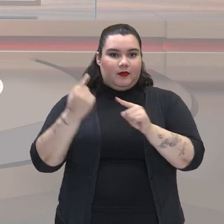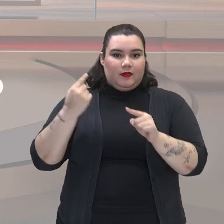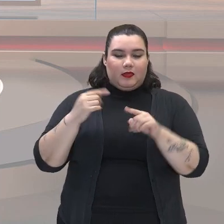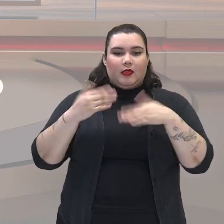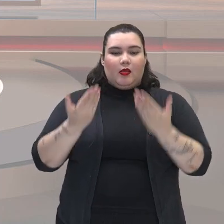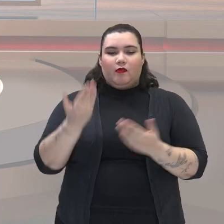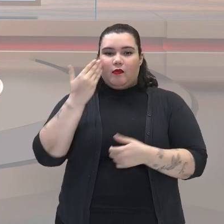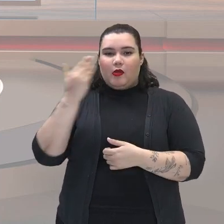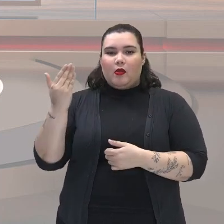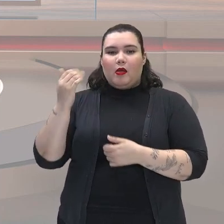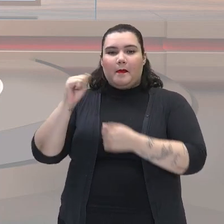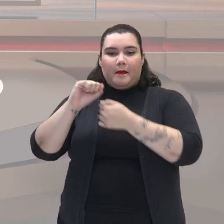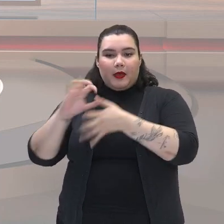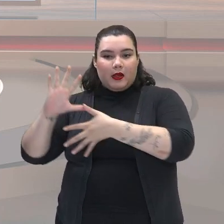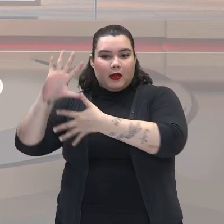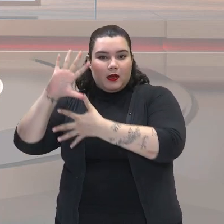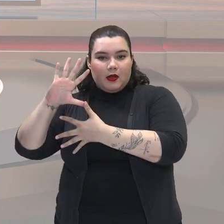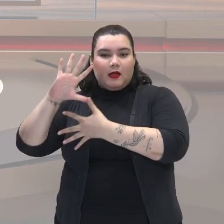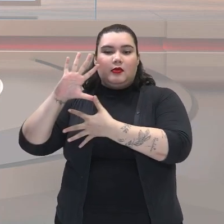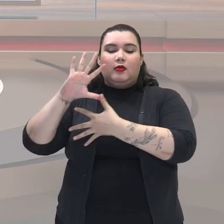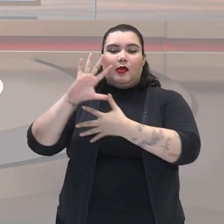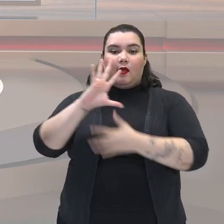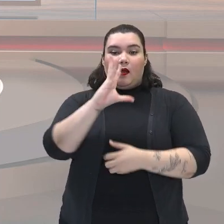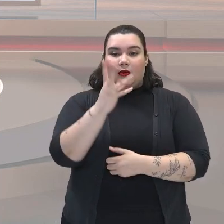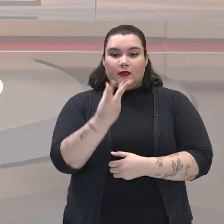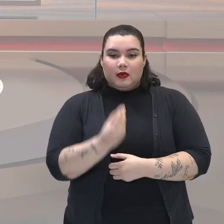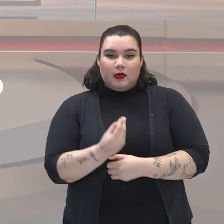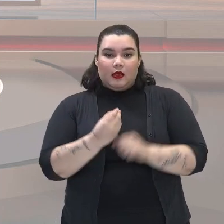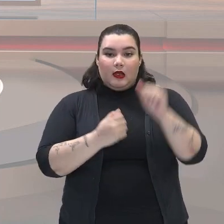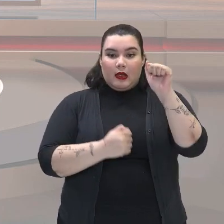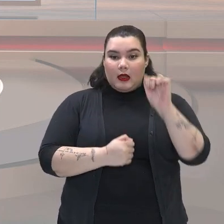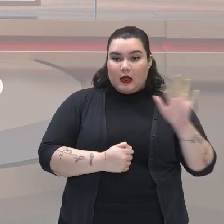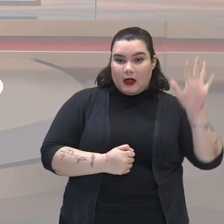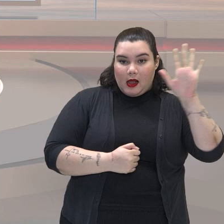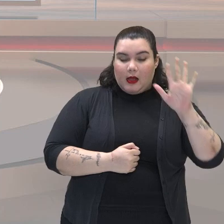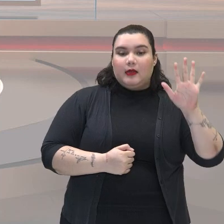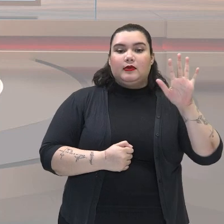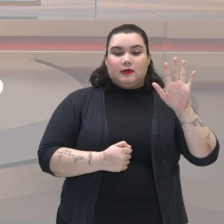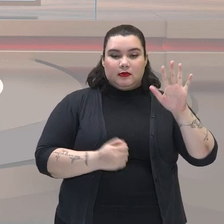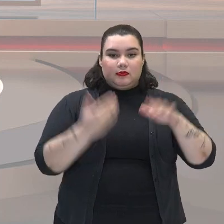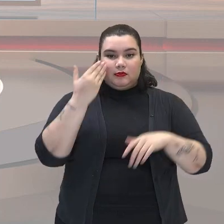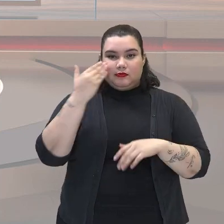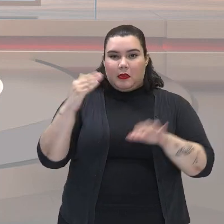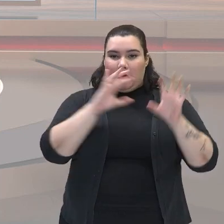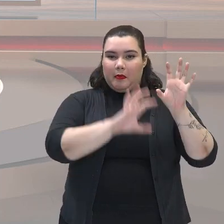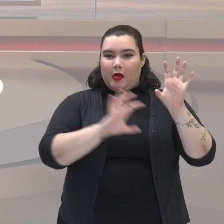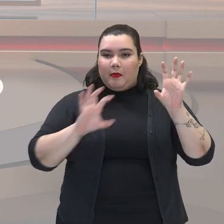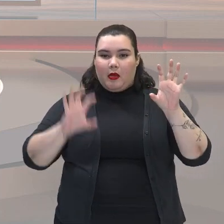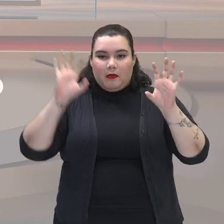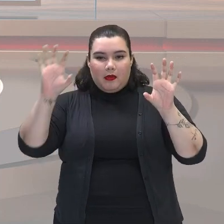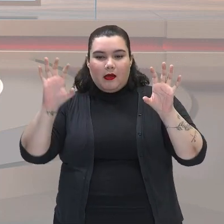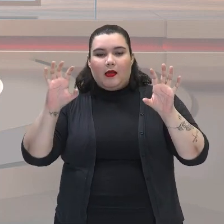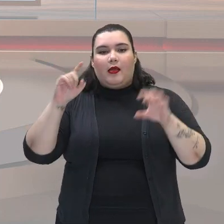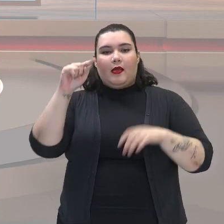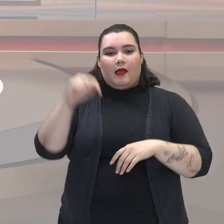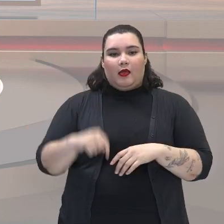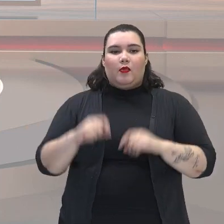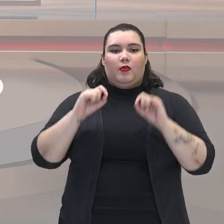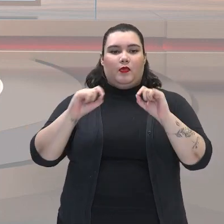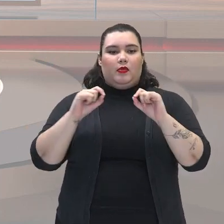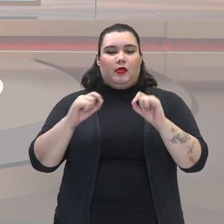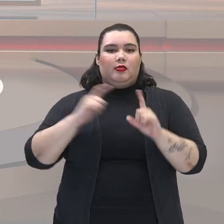aqui, o americano, o africano e o asiático, ali de amarelo, então foram, claro, e